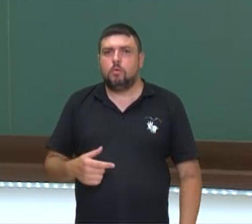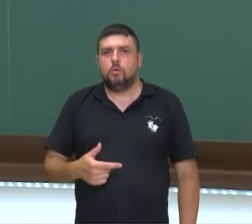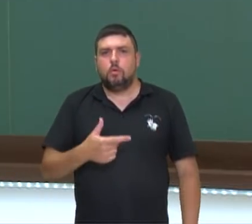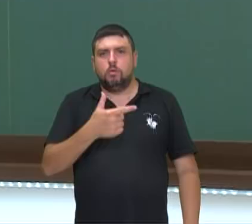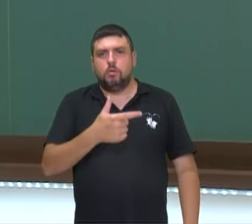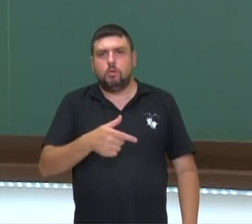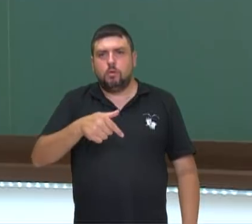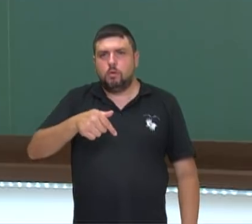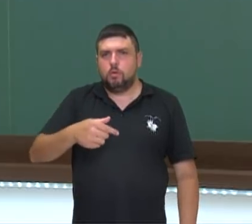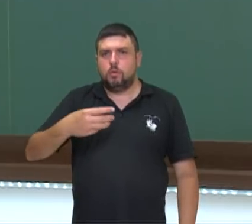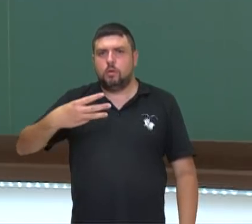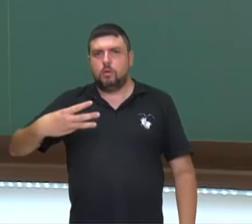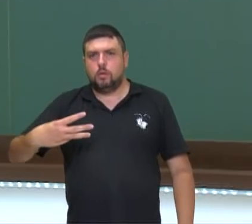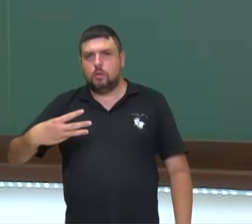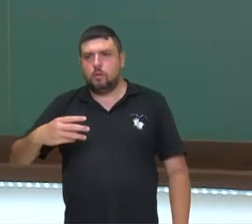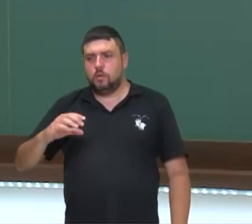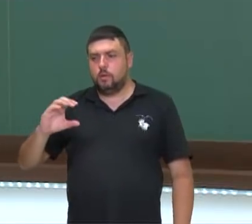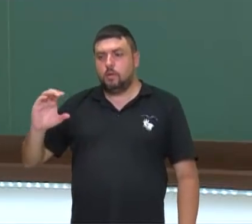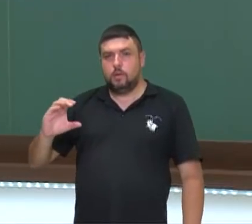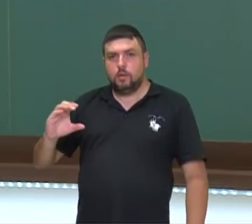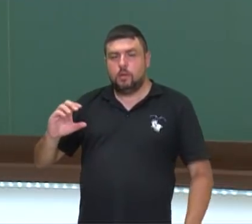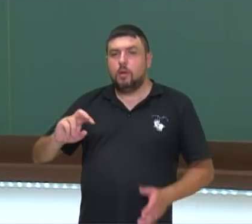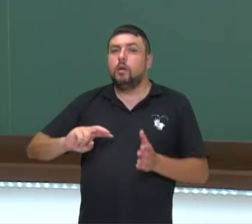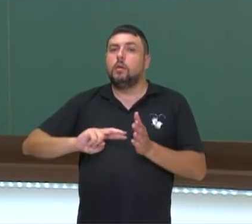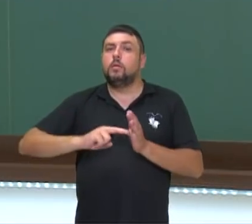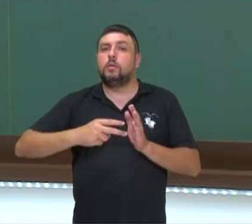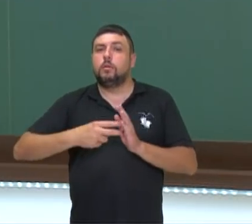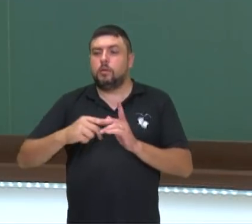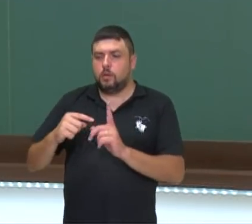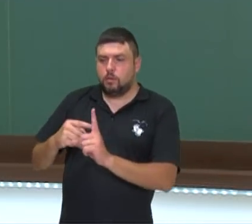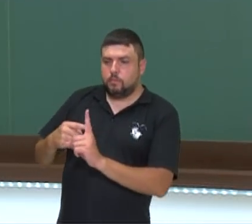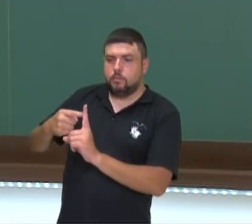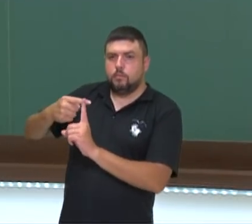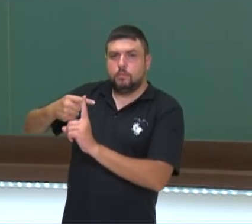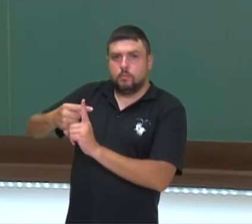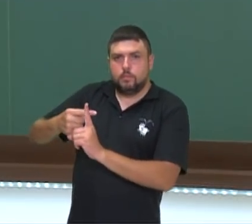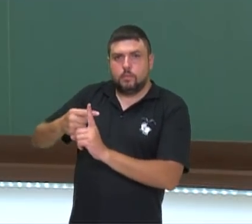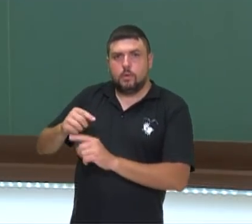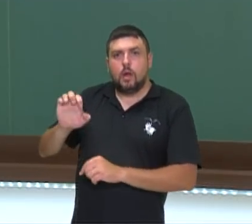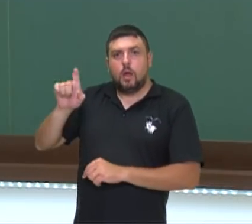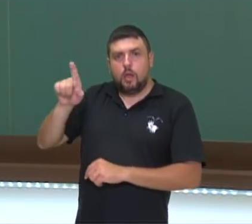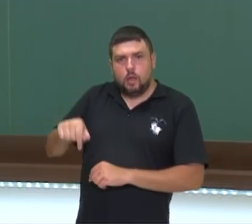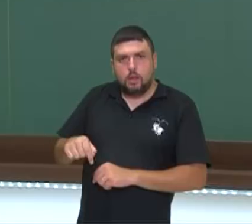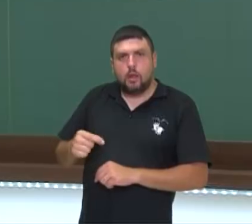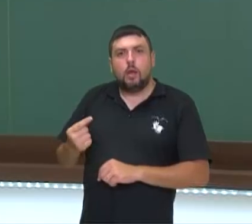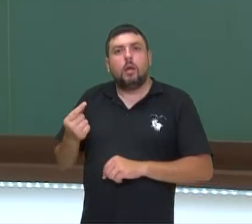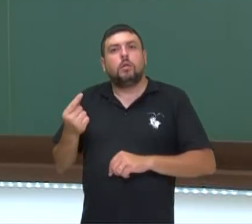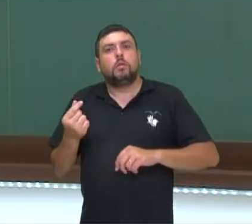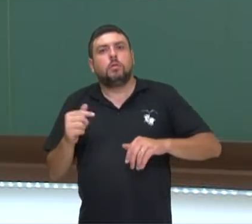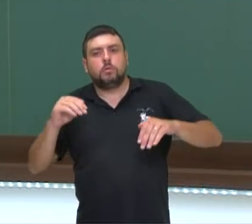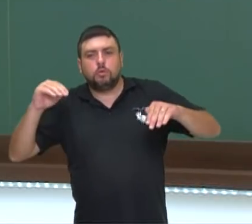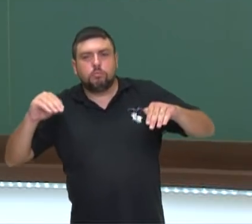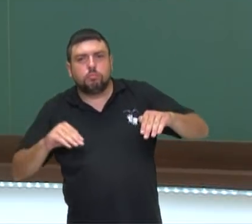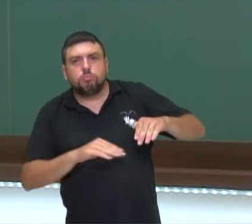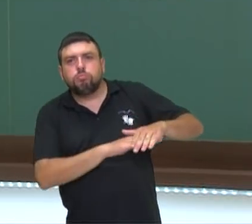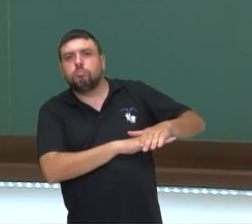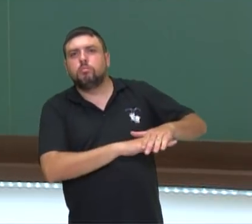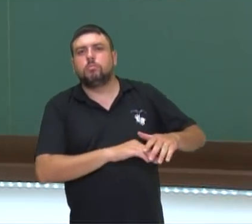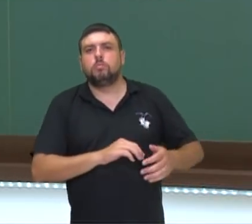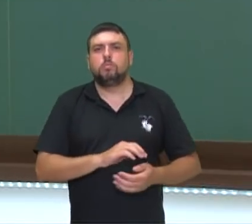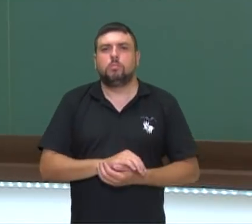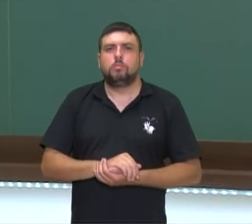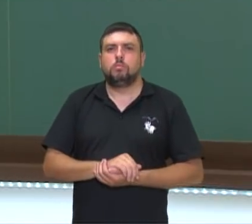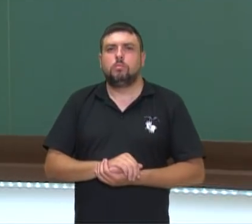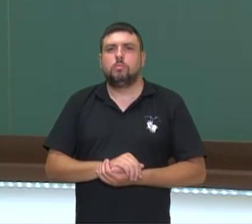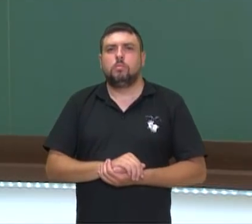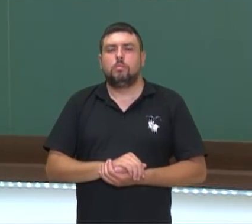crédito. Então, quer dizer que se eu colocar o sinalzinho de mais aqui, é porque esse 273 está entrando na minha conta. E o contrário